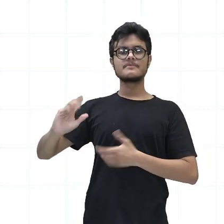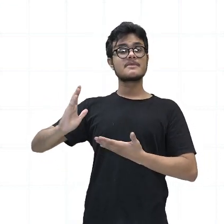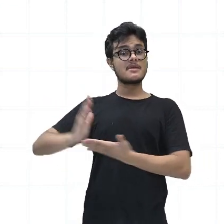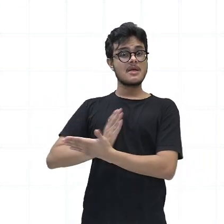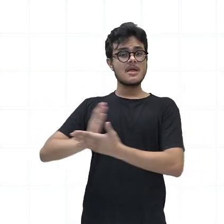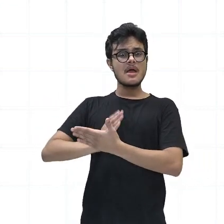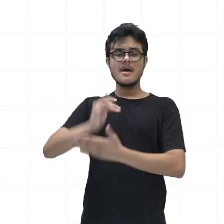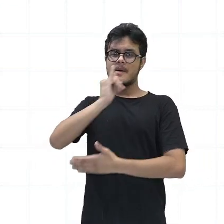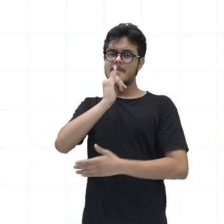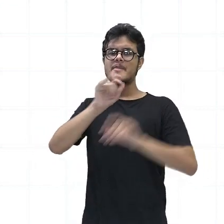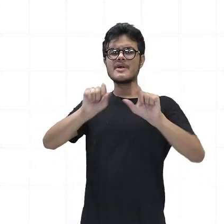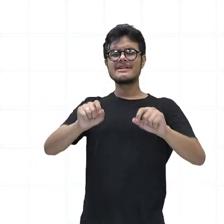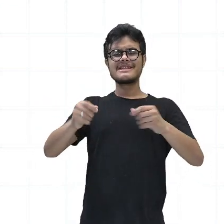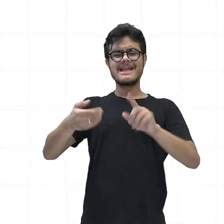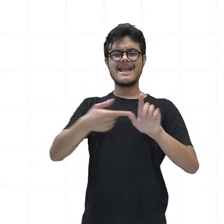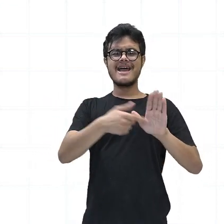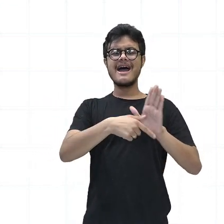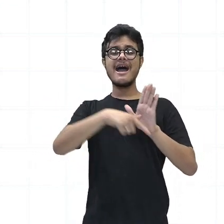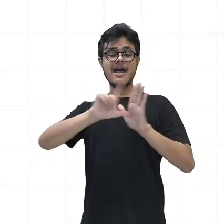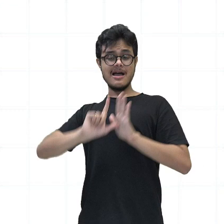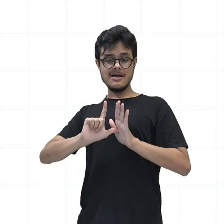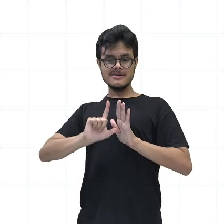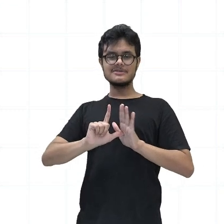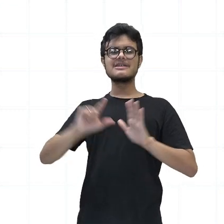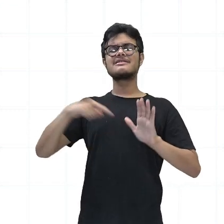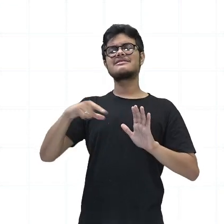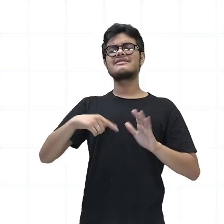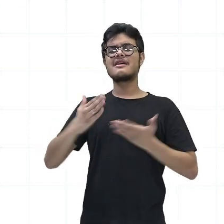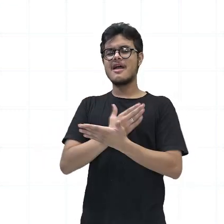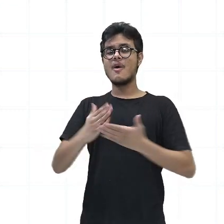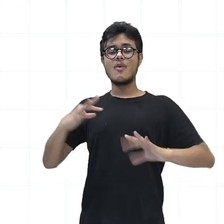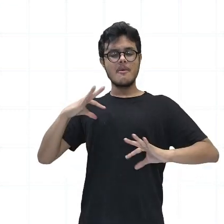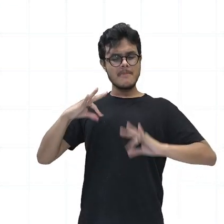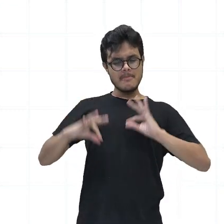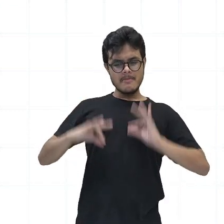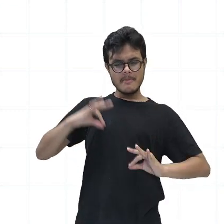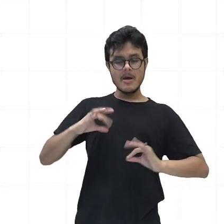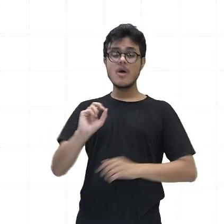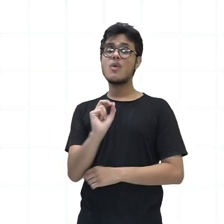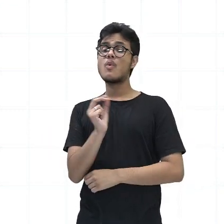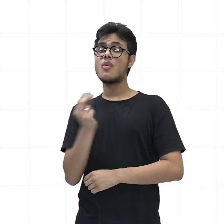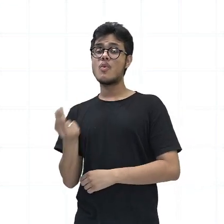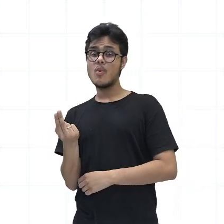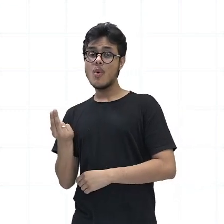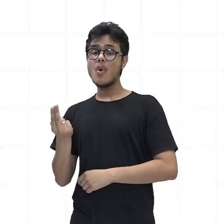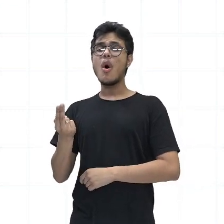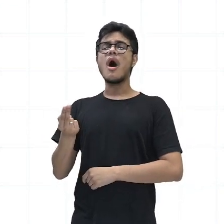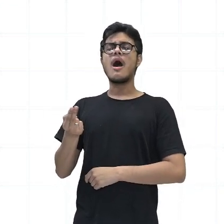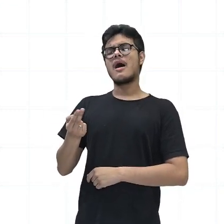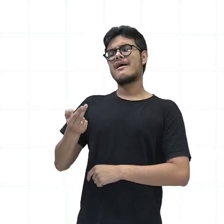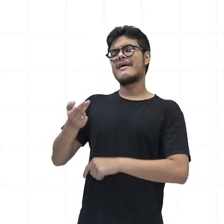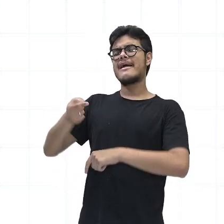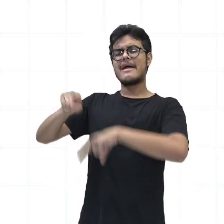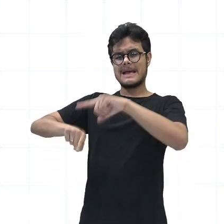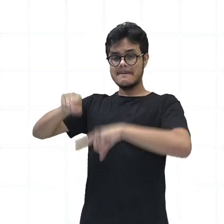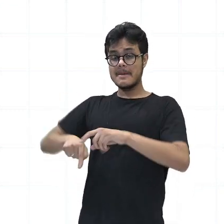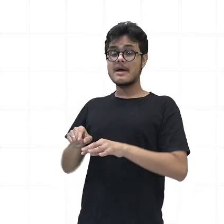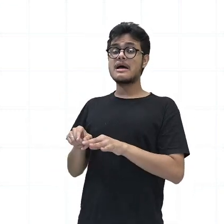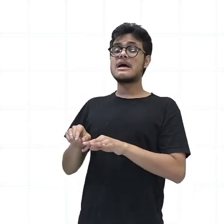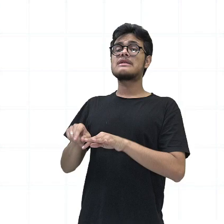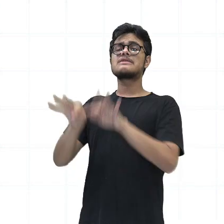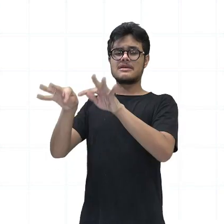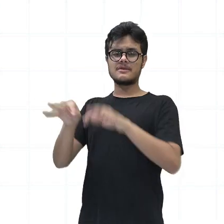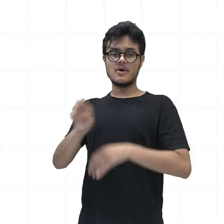para adereços e equipamentos técnicos, e além mesmo servindo como parte integrante das cenas e ações dos